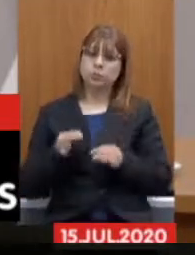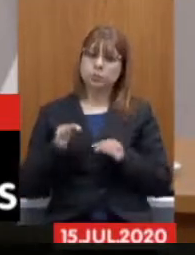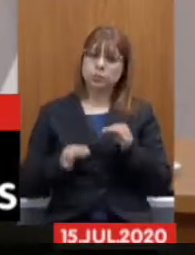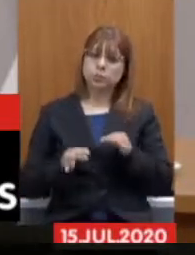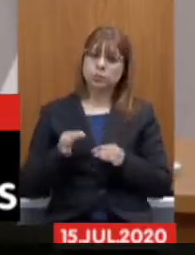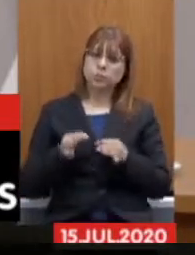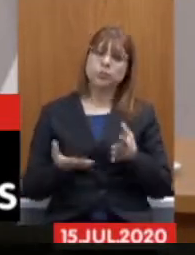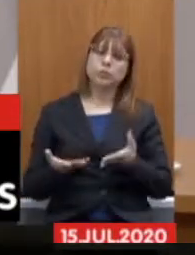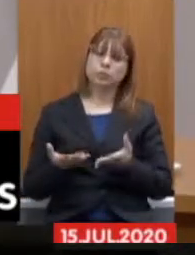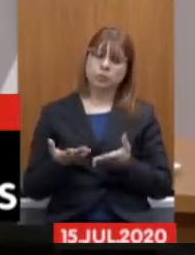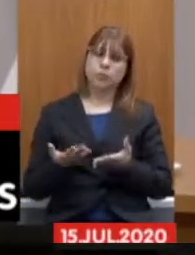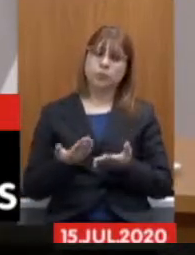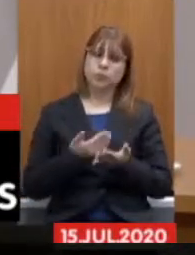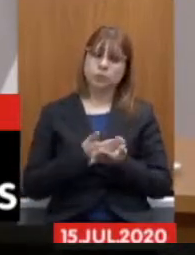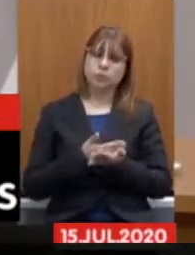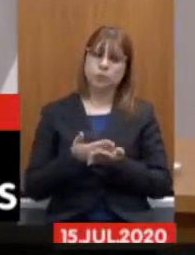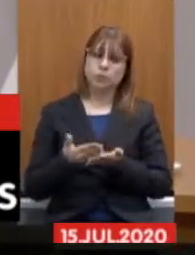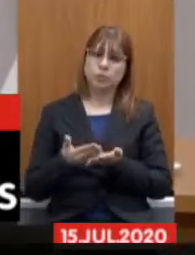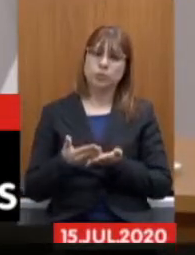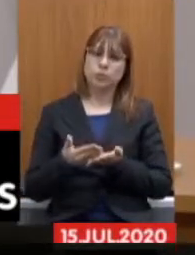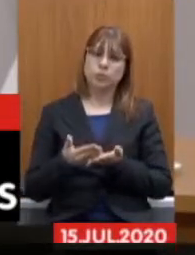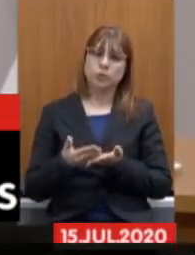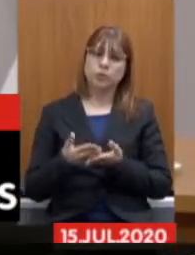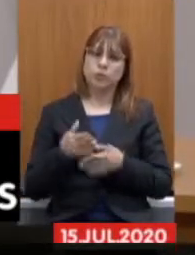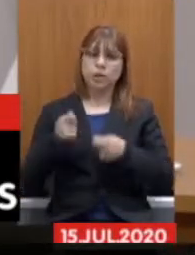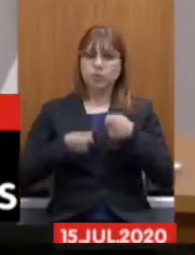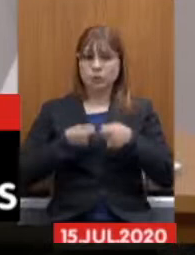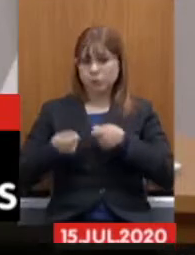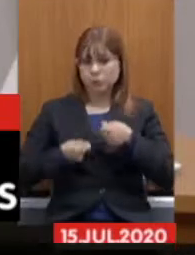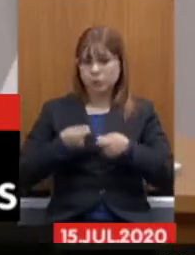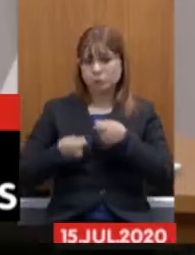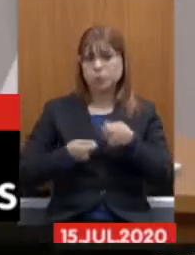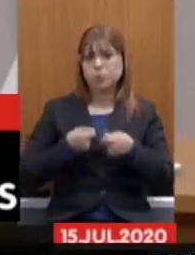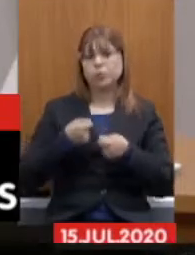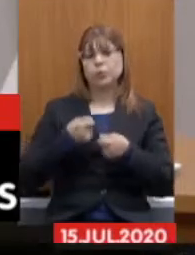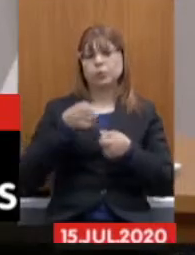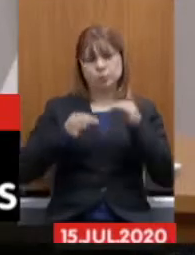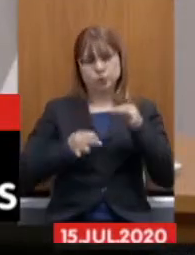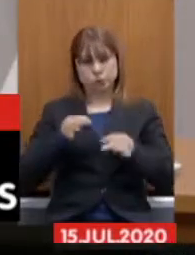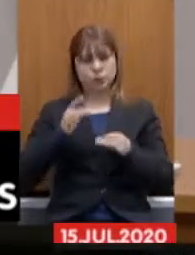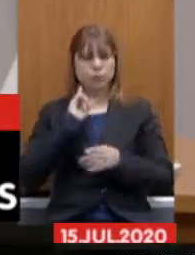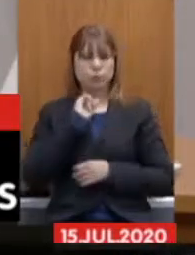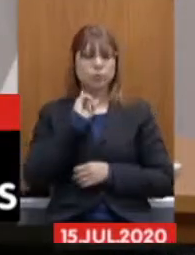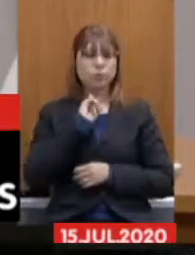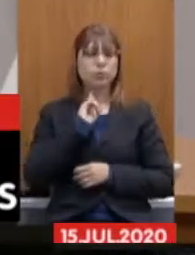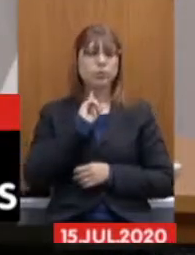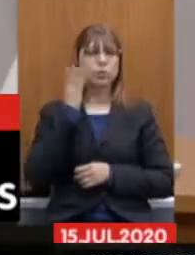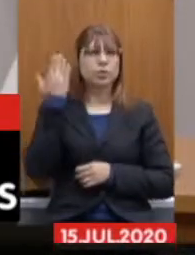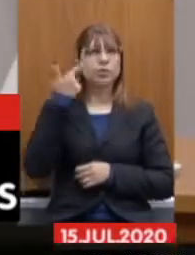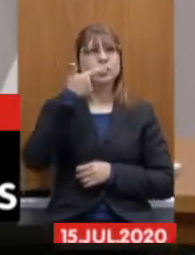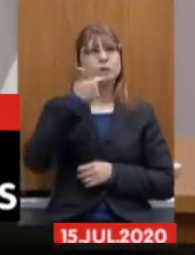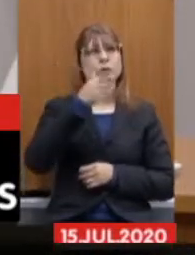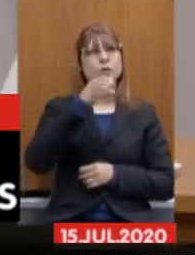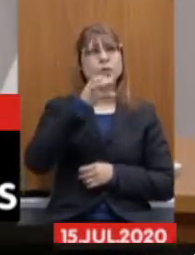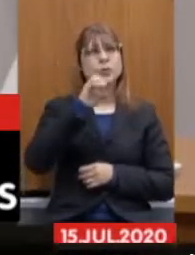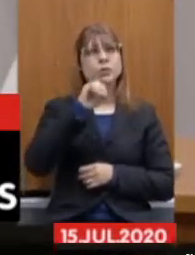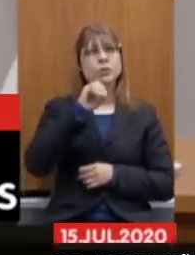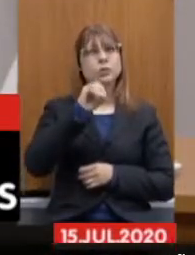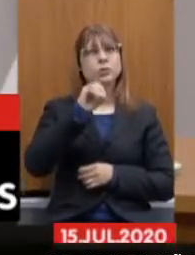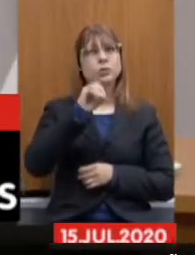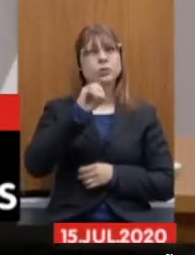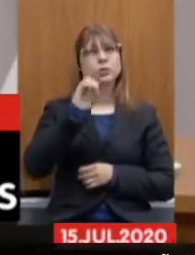no serviço público do da administração da justiça do estado de minas gerais no ano de